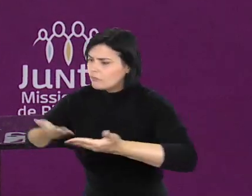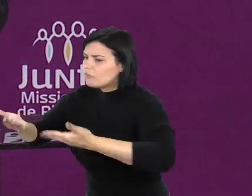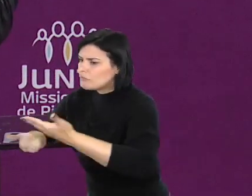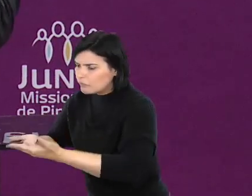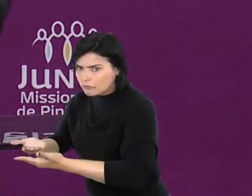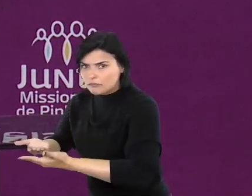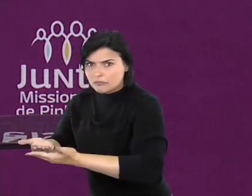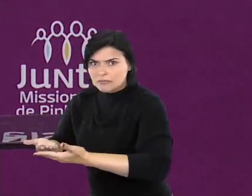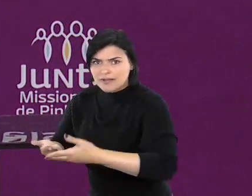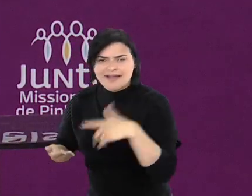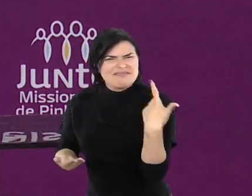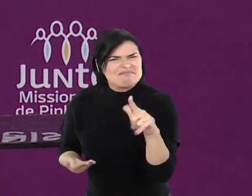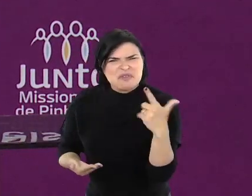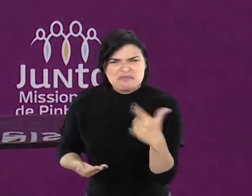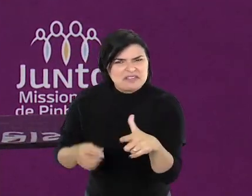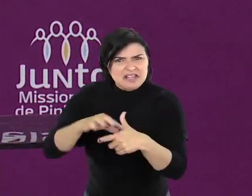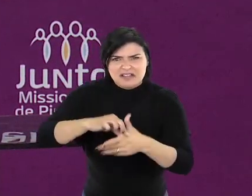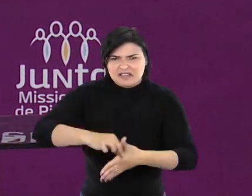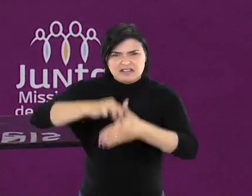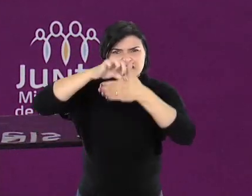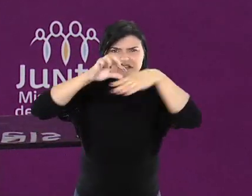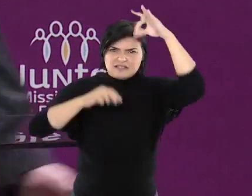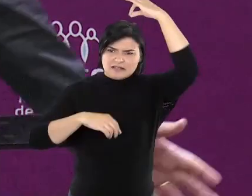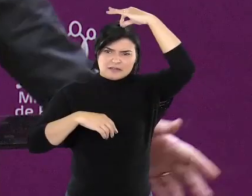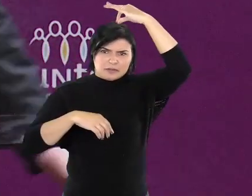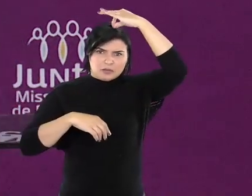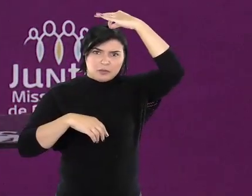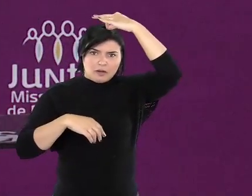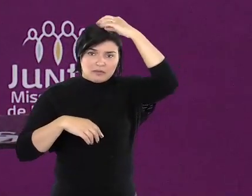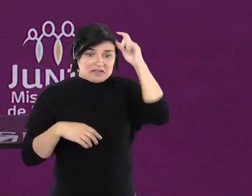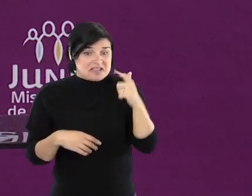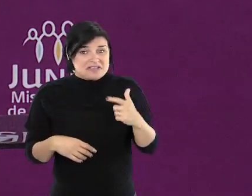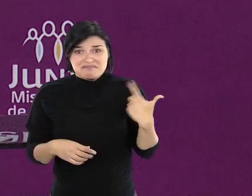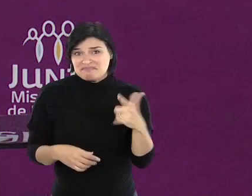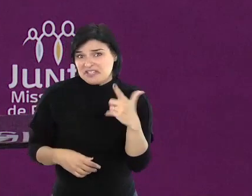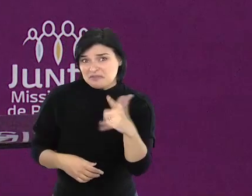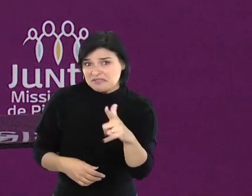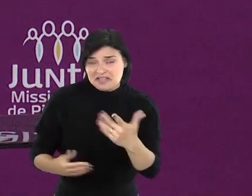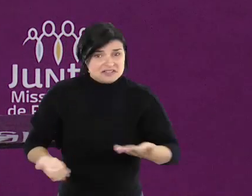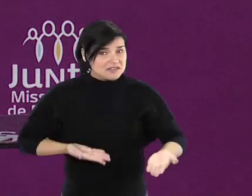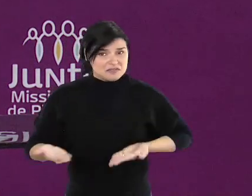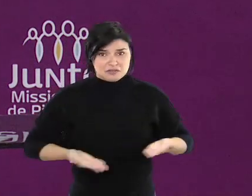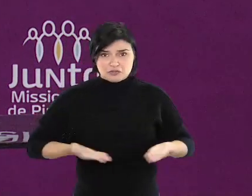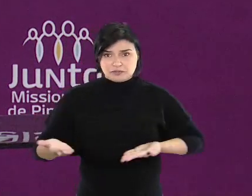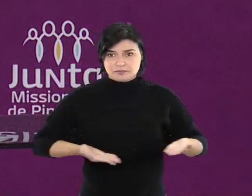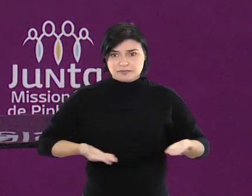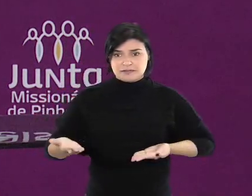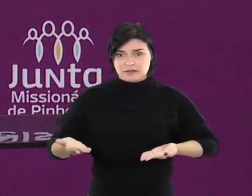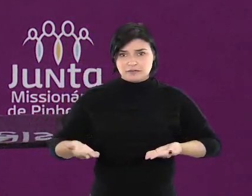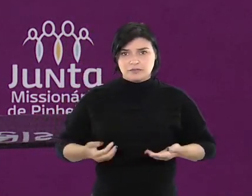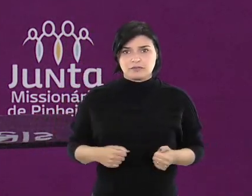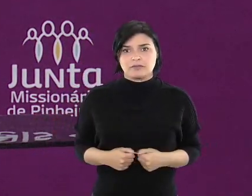não existe liderança espiritual sem serviço liderar E servir